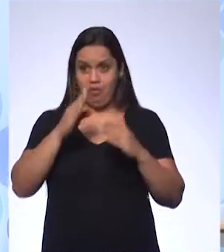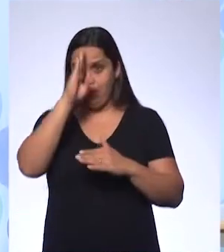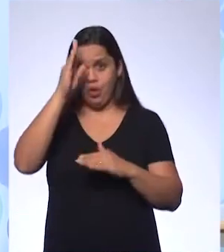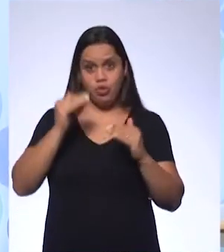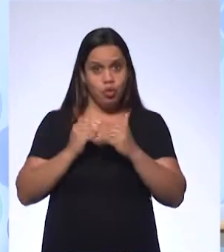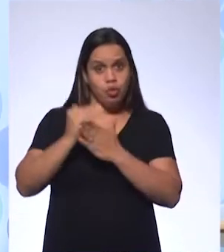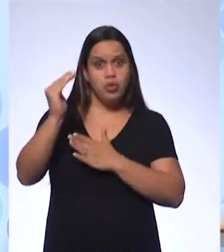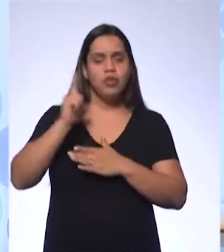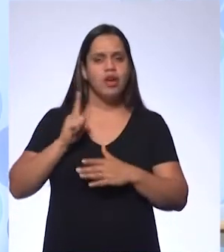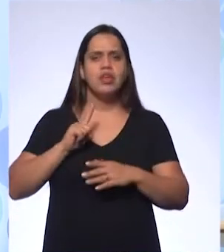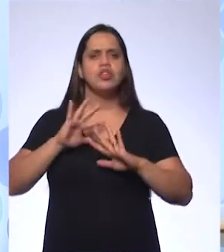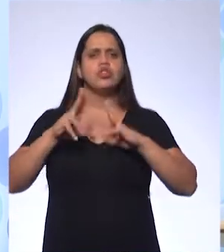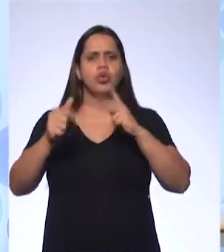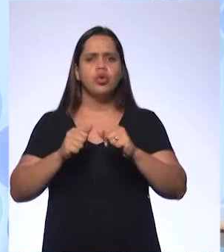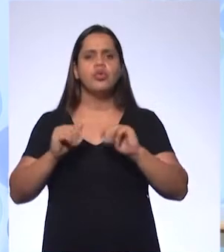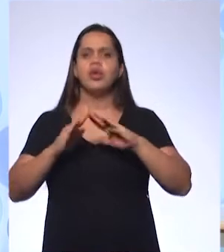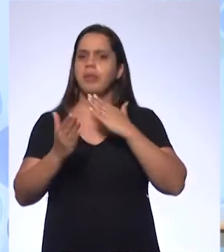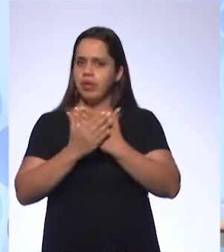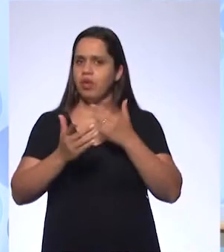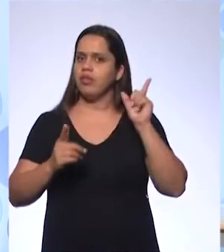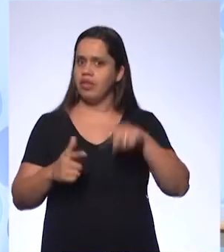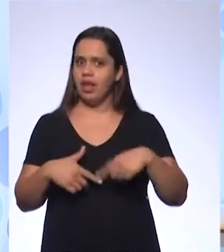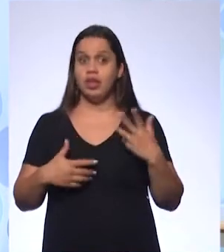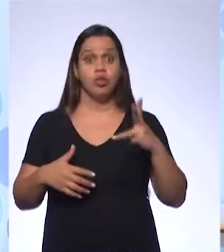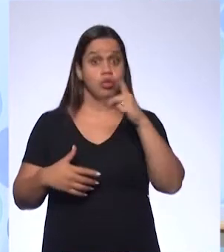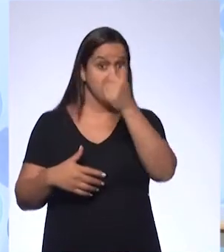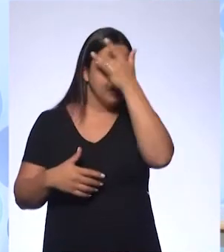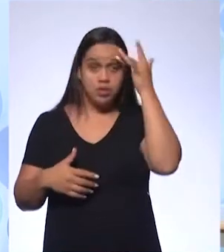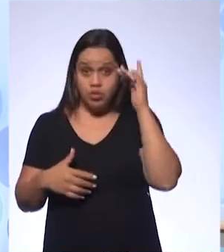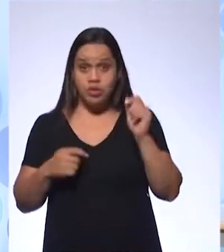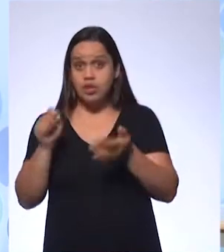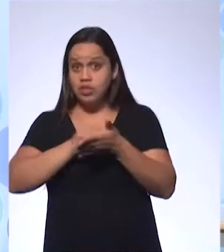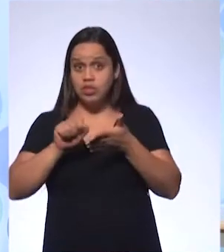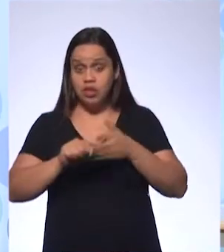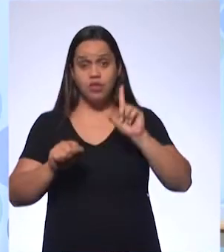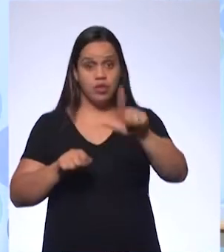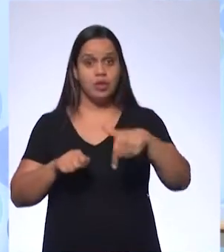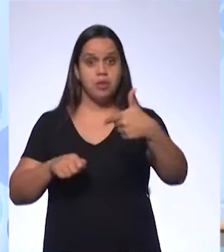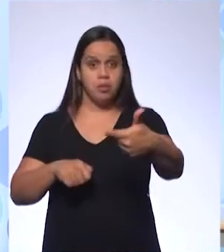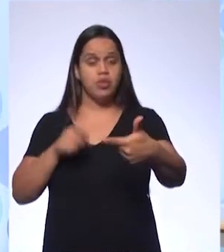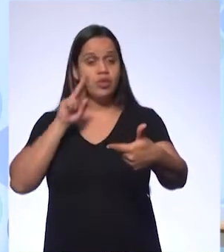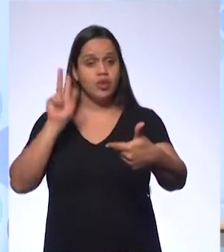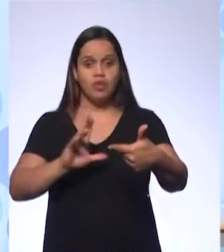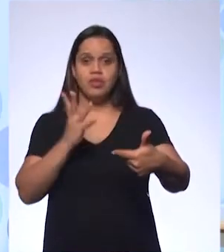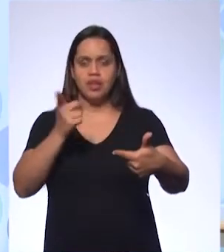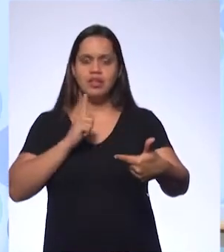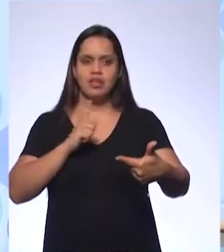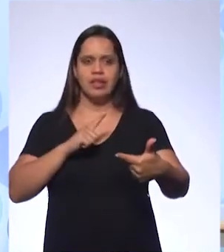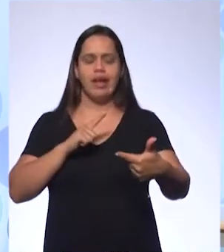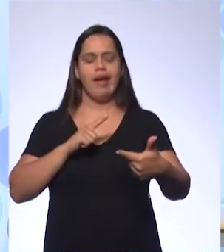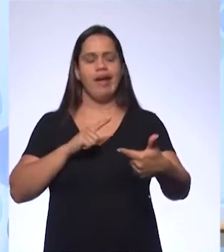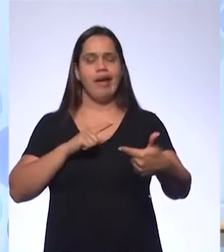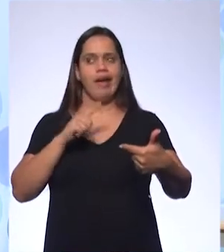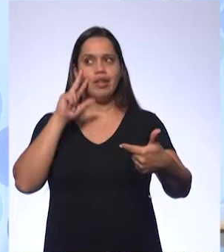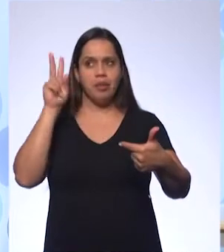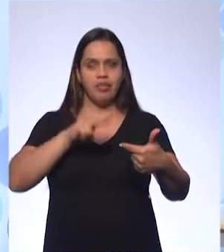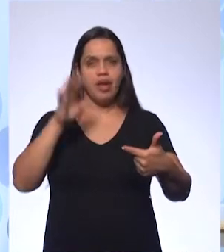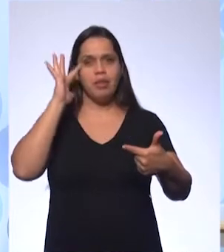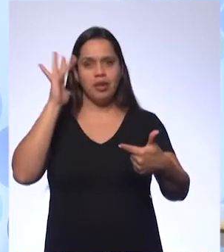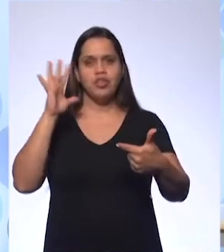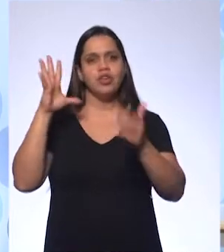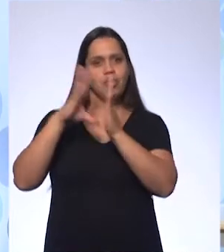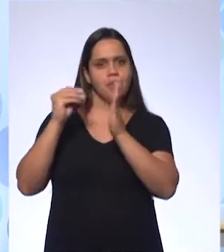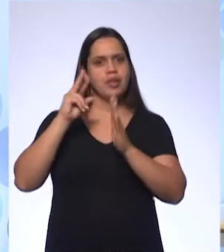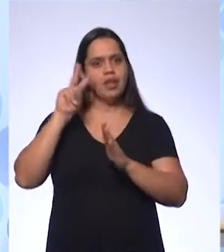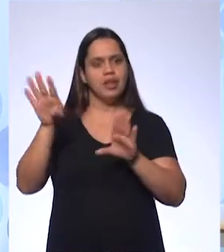toda uma escola, né? Sim. Todo mundo que escreveu ficção depois dele se baseia nele. Aí a gente tem até, né,